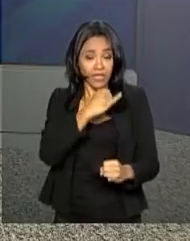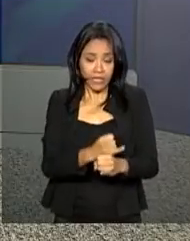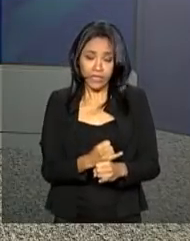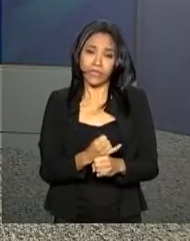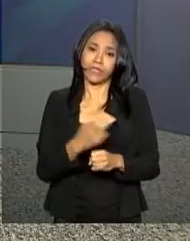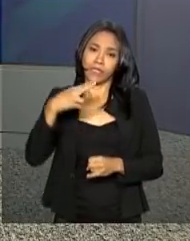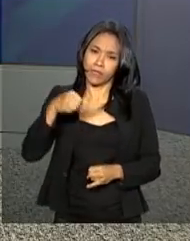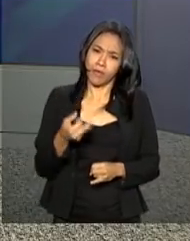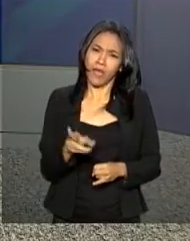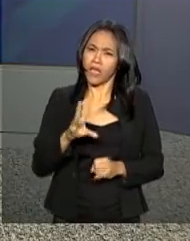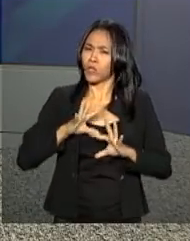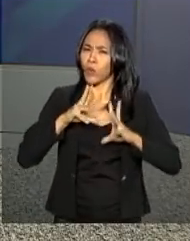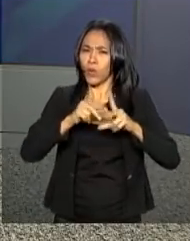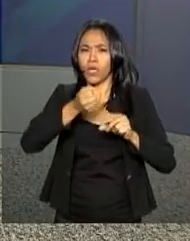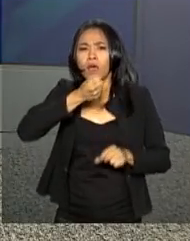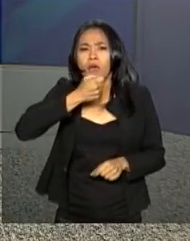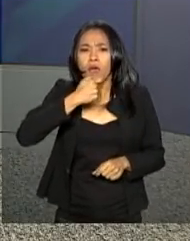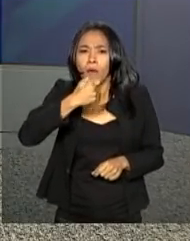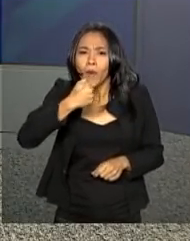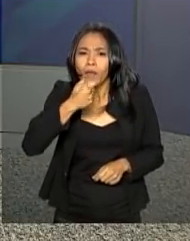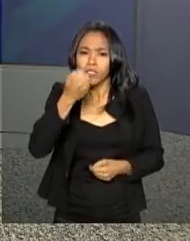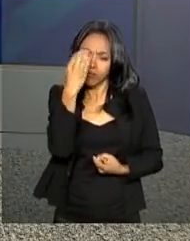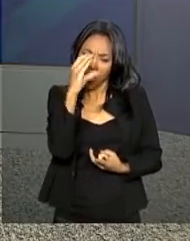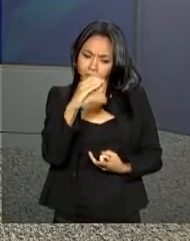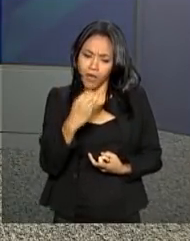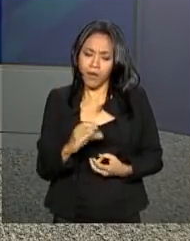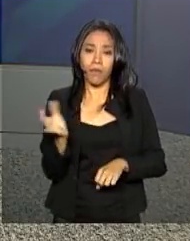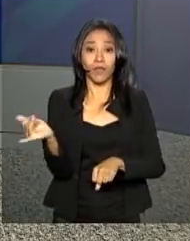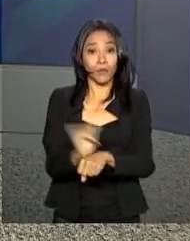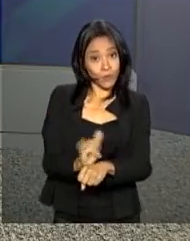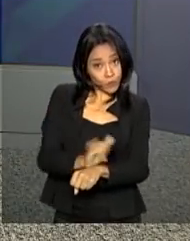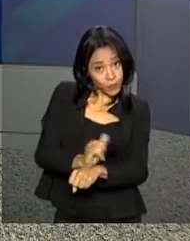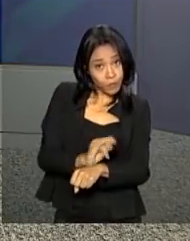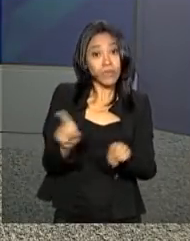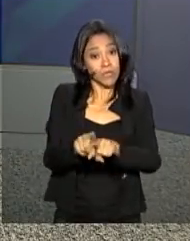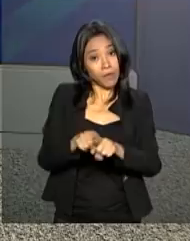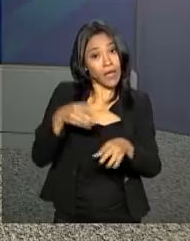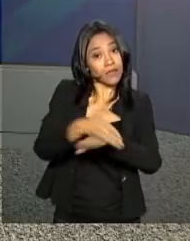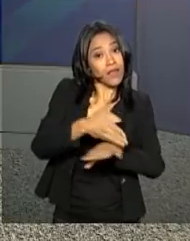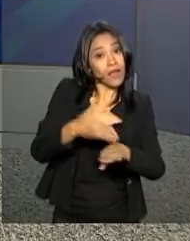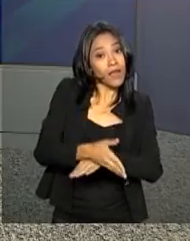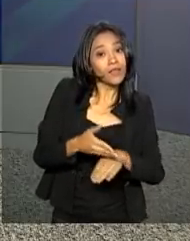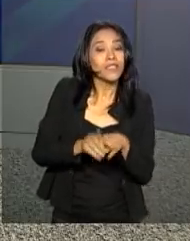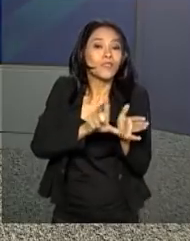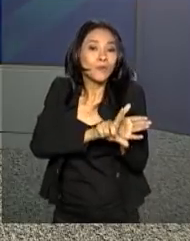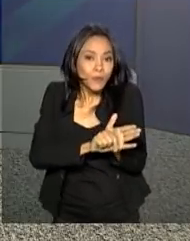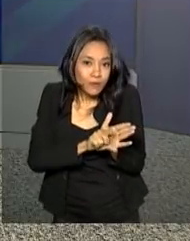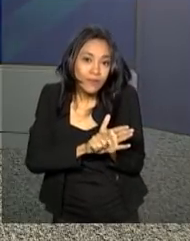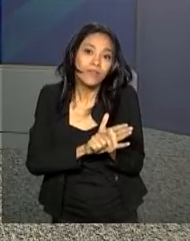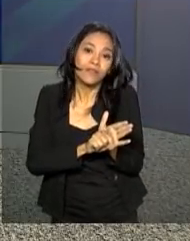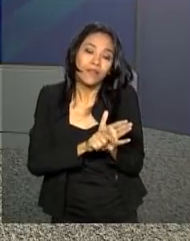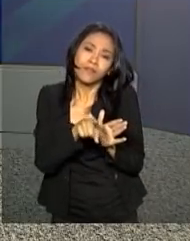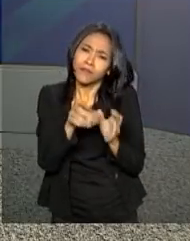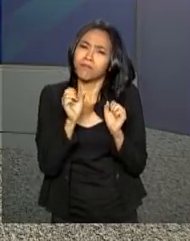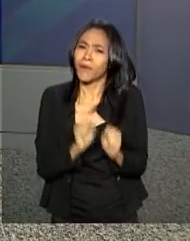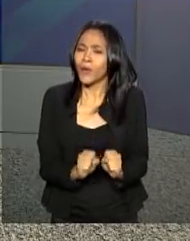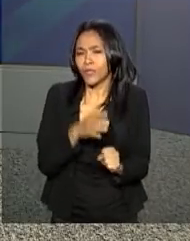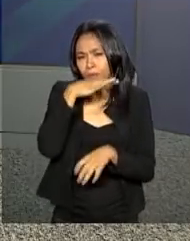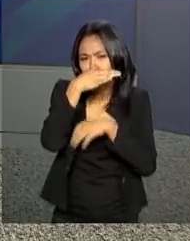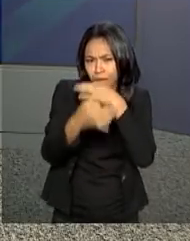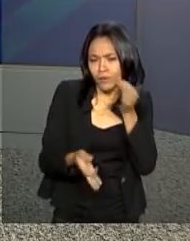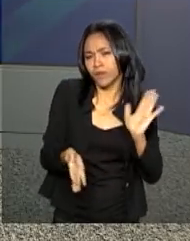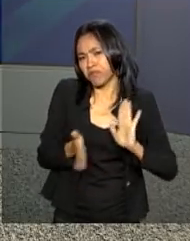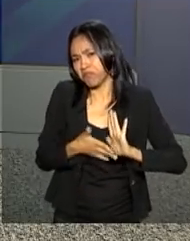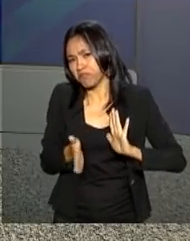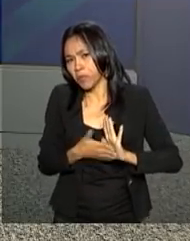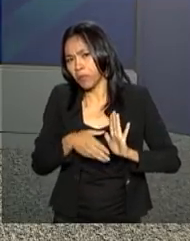NBR. Todas as reportagens estão em nosso canal no YouTube. Acesse também o nosso perfil no Twitter. E você pode mandar sugestões de